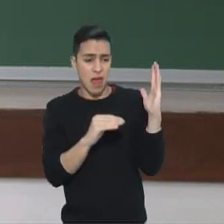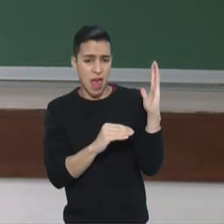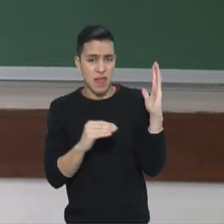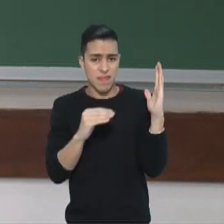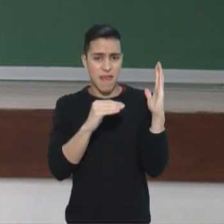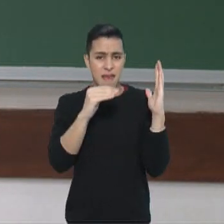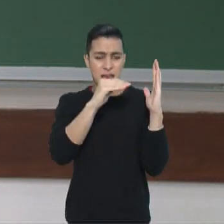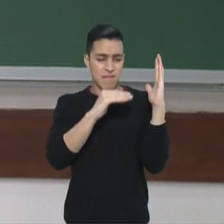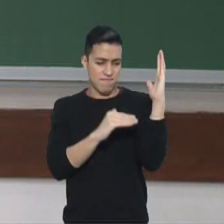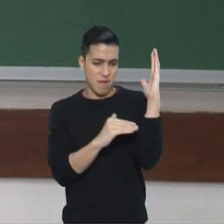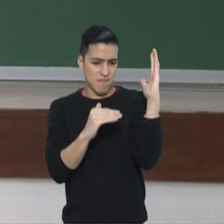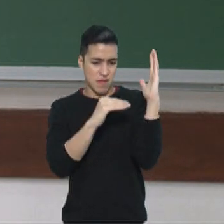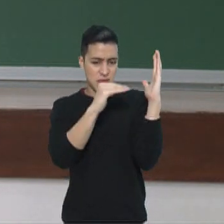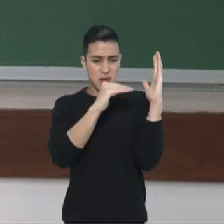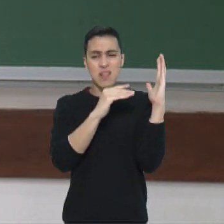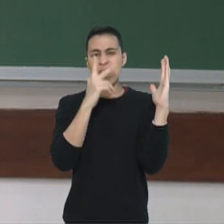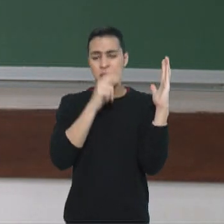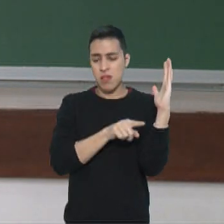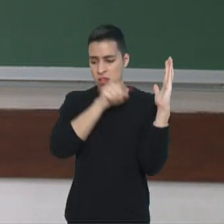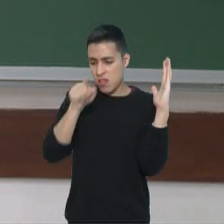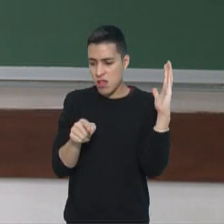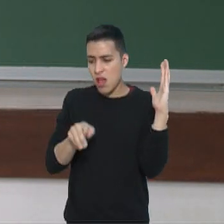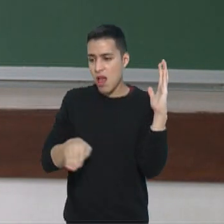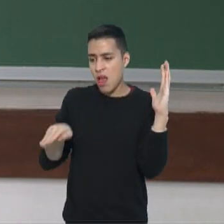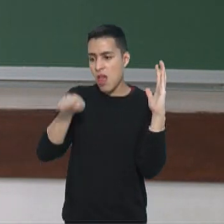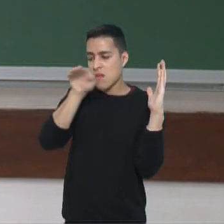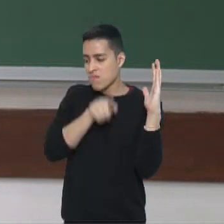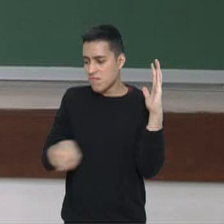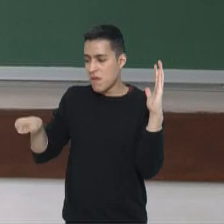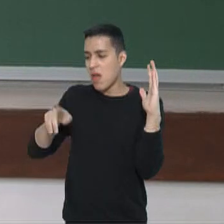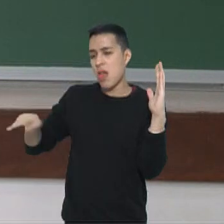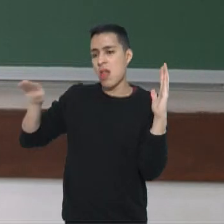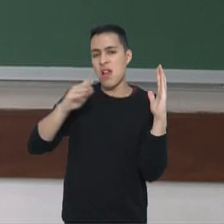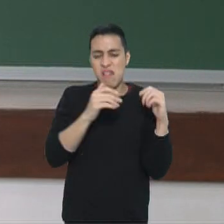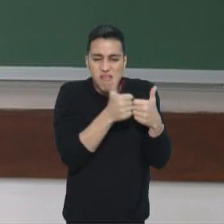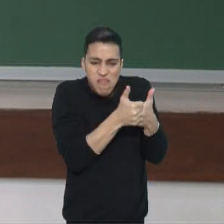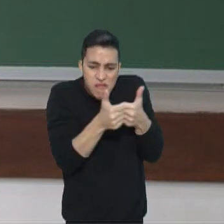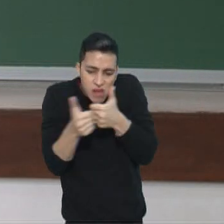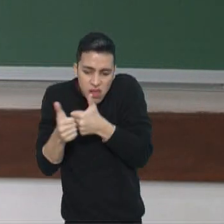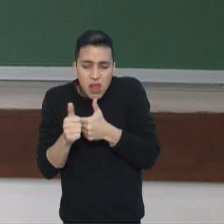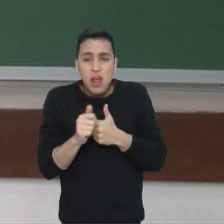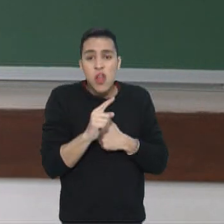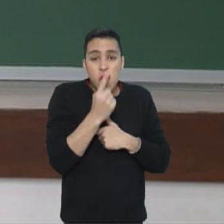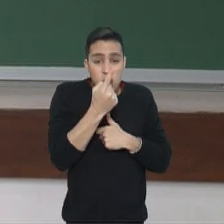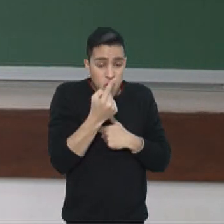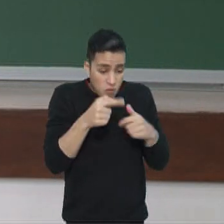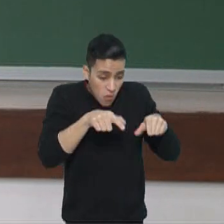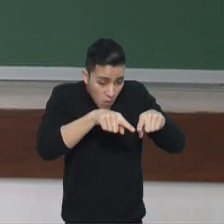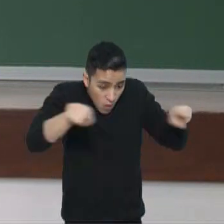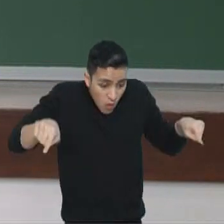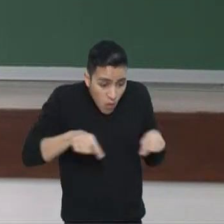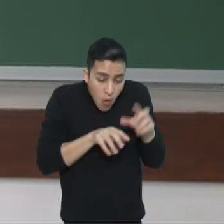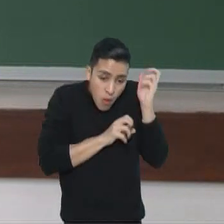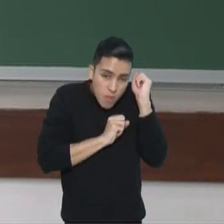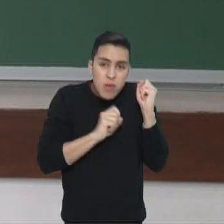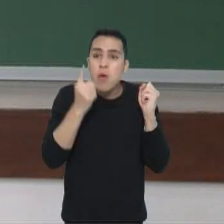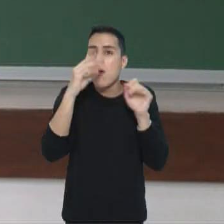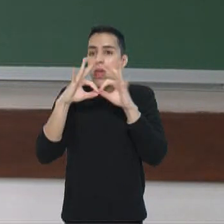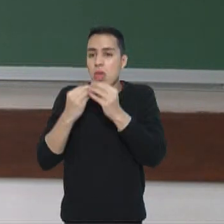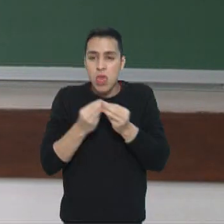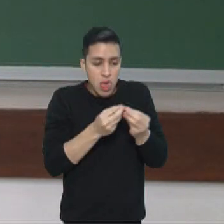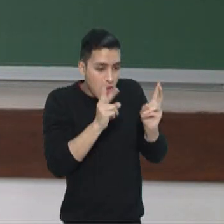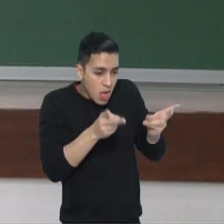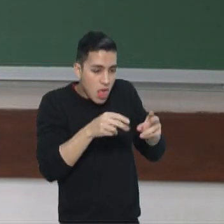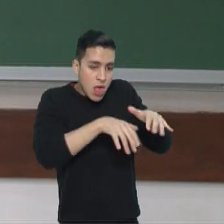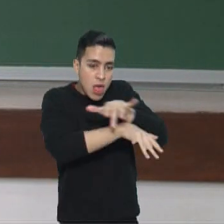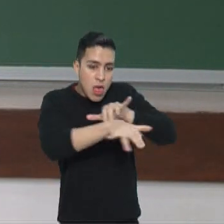geralmente elas eram muito próximas uma das outras, né? E muitas vezes num só cômodo morava uma família inteira.